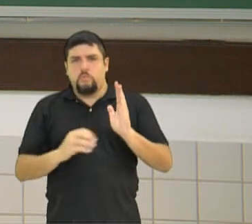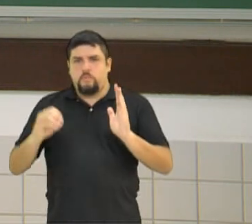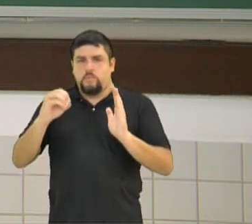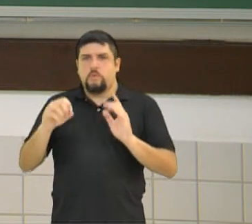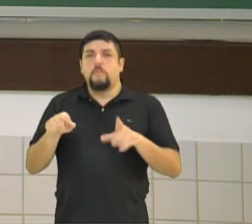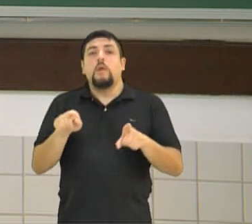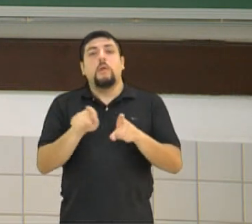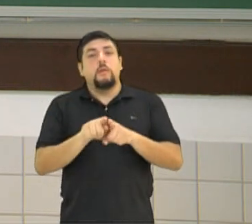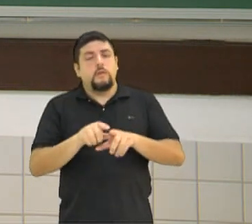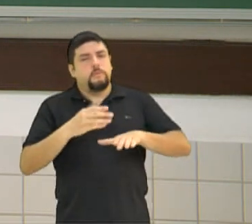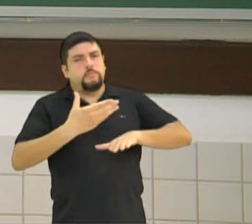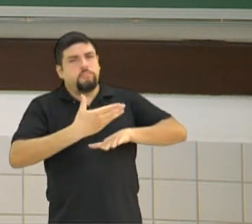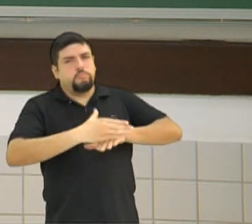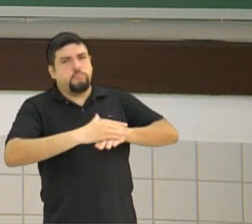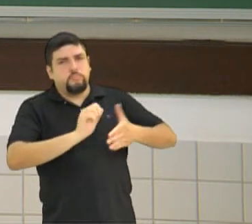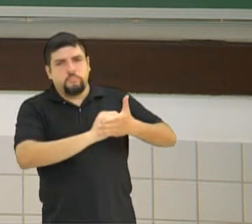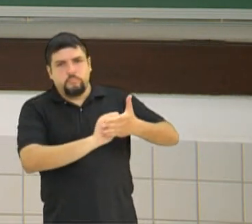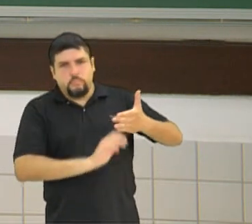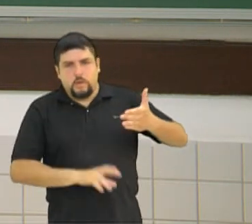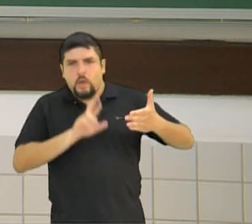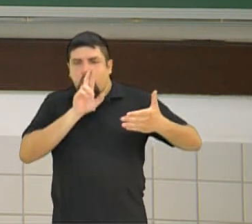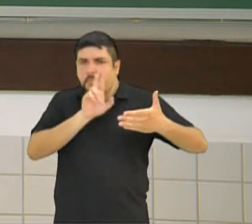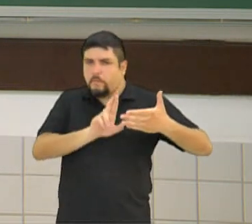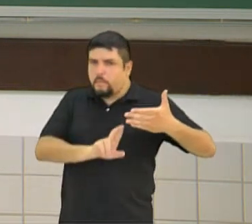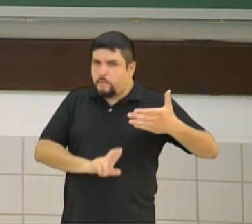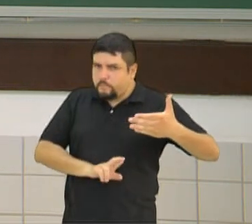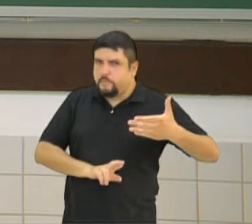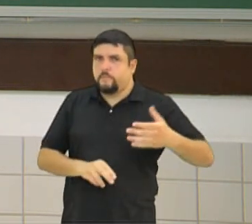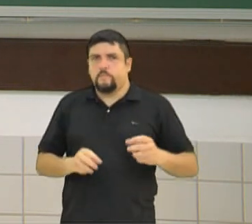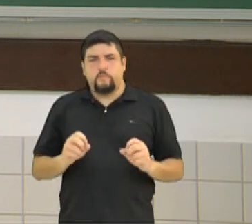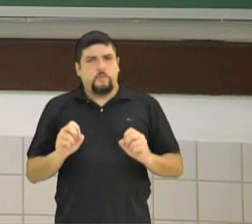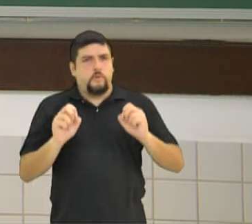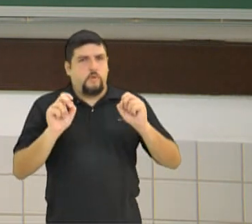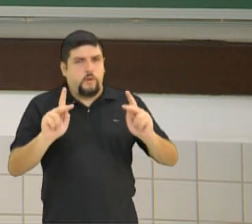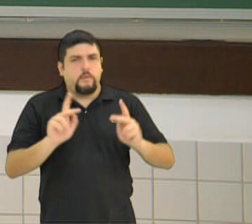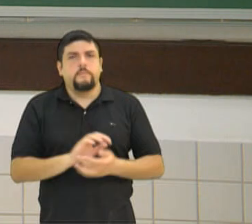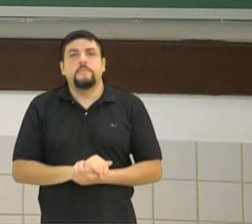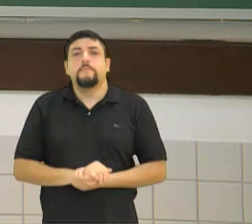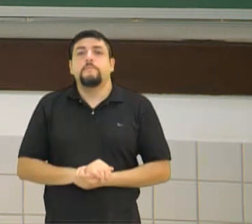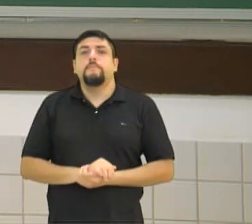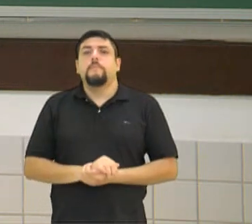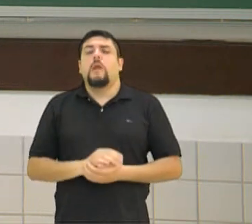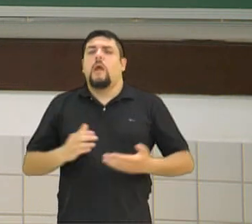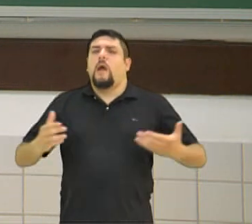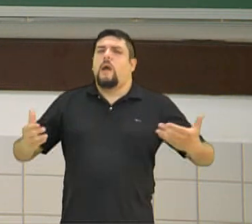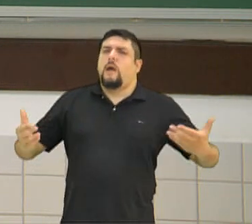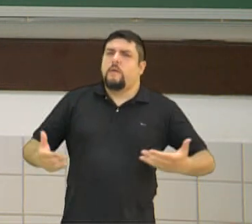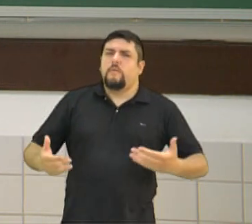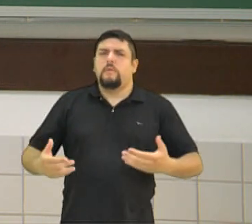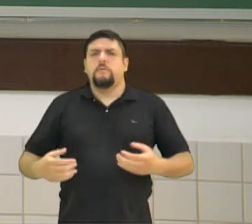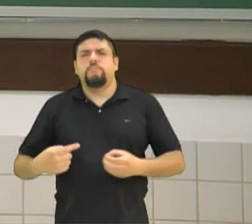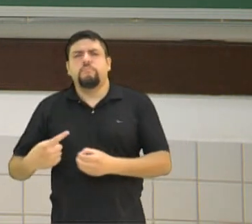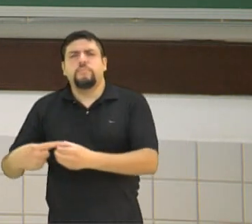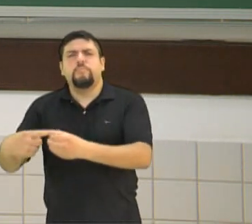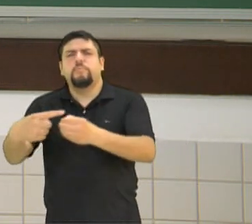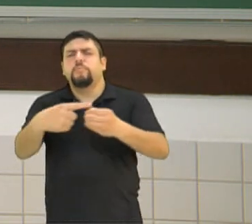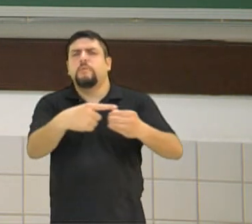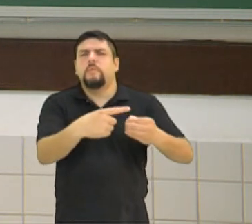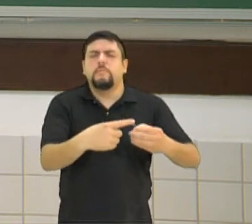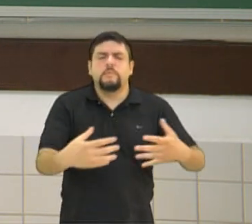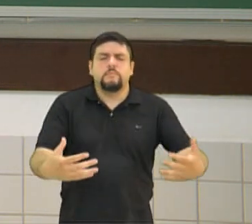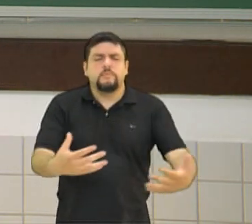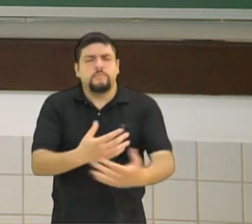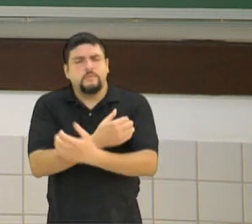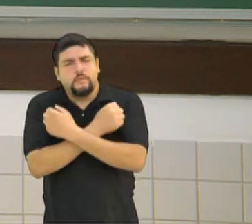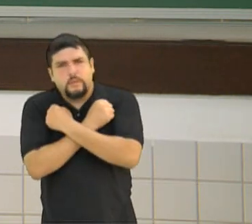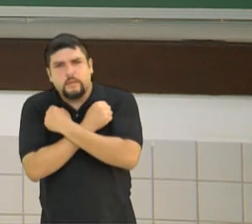também resoluções de exercícios, galerinha. Eu preciso mandar aquele salve bacana, deixa eu me achar aqui que eu já me